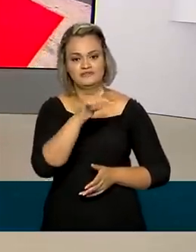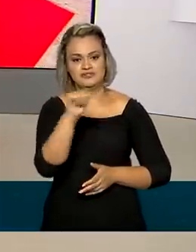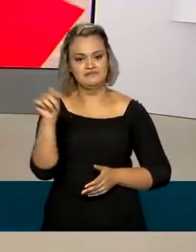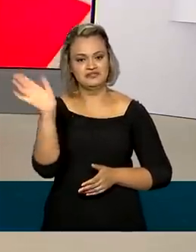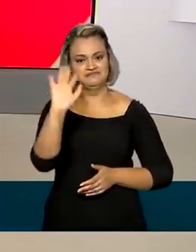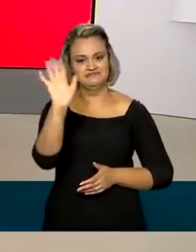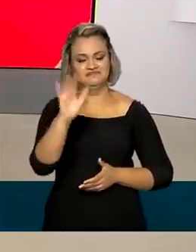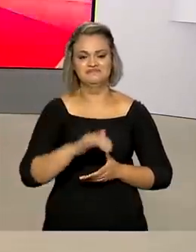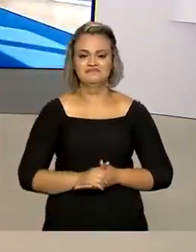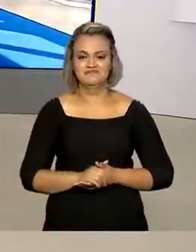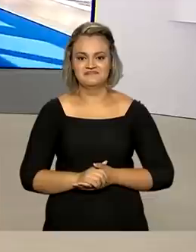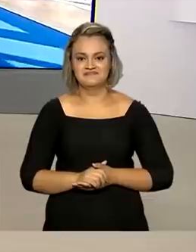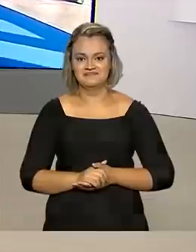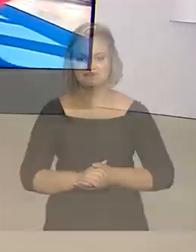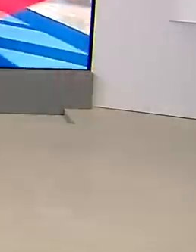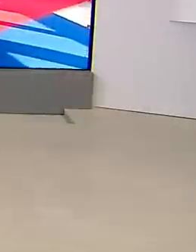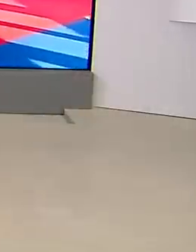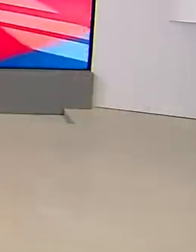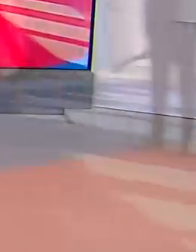Tchau!